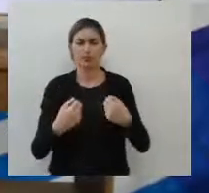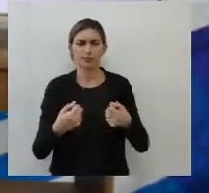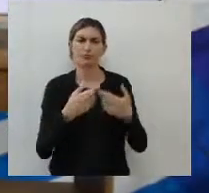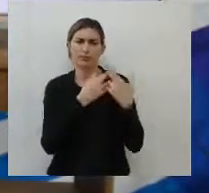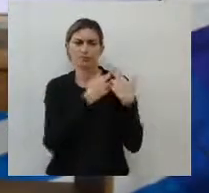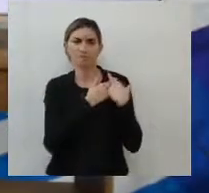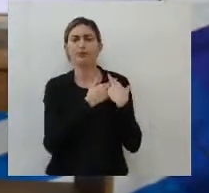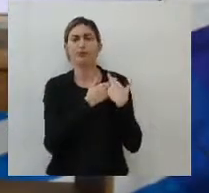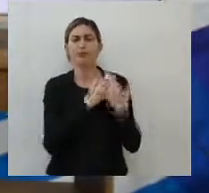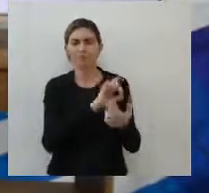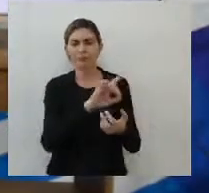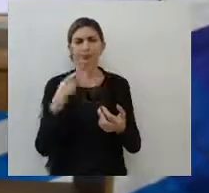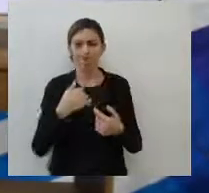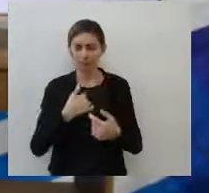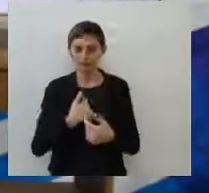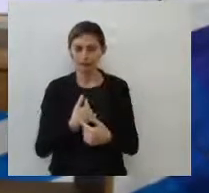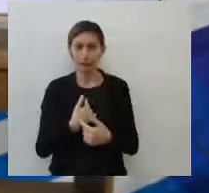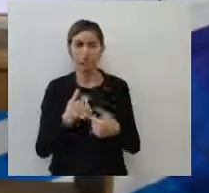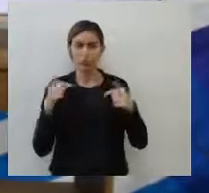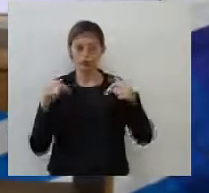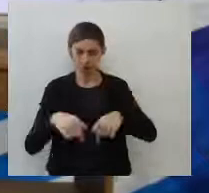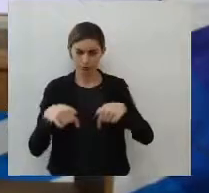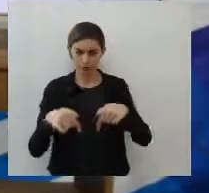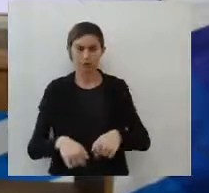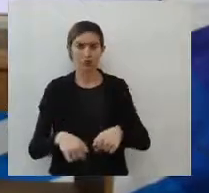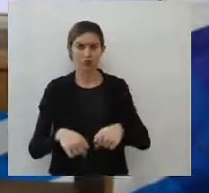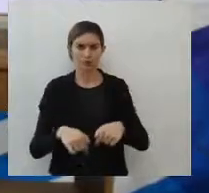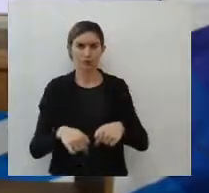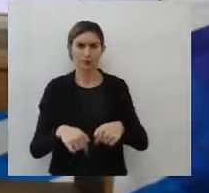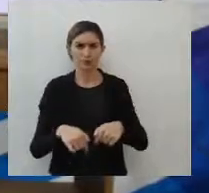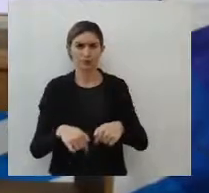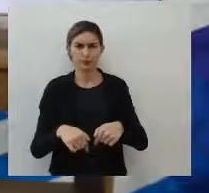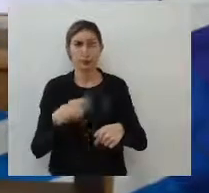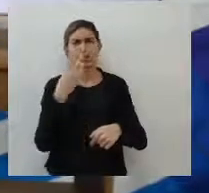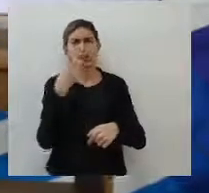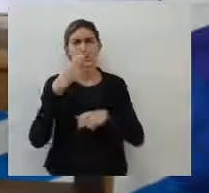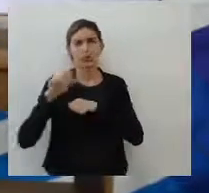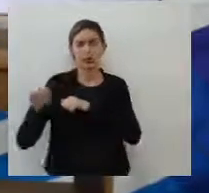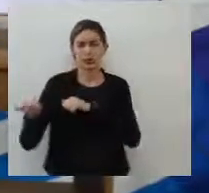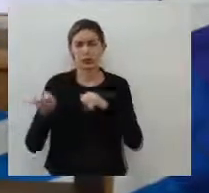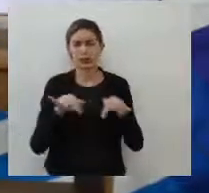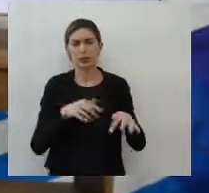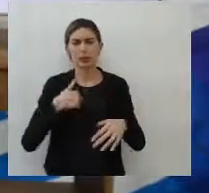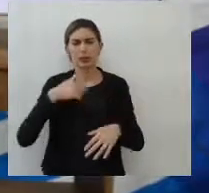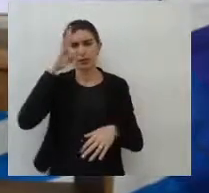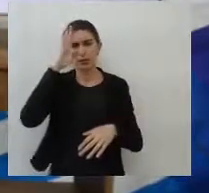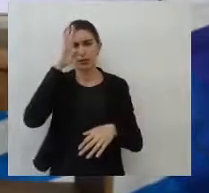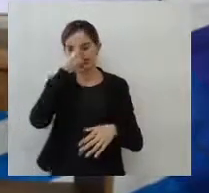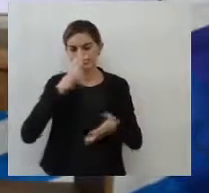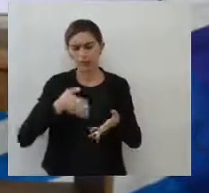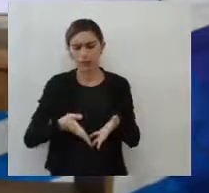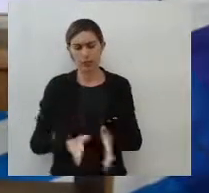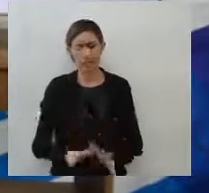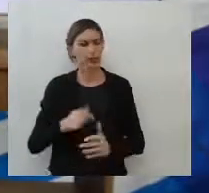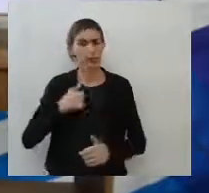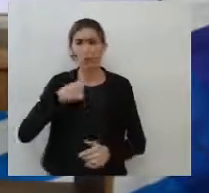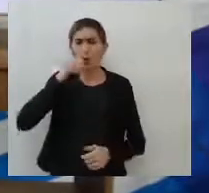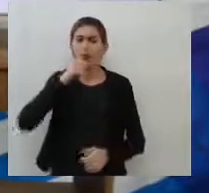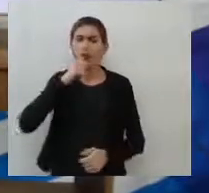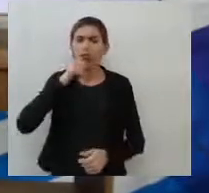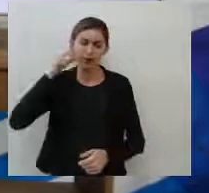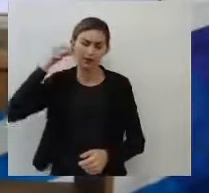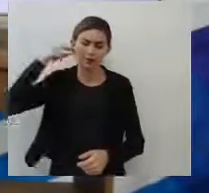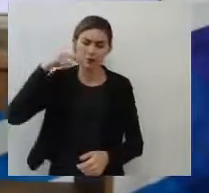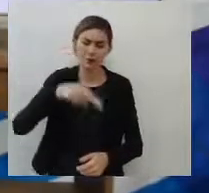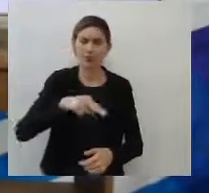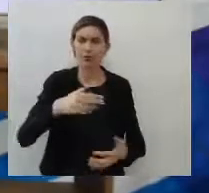parte. Hoje eu estou aqui. Faz 3 semanas que minha sobrinha nasceu. Eu ainda não a vi. Não